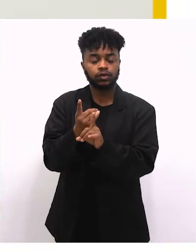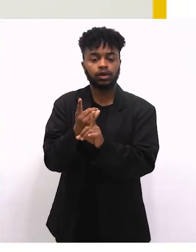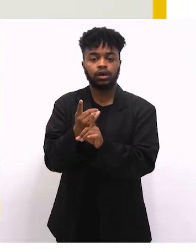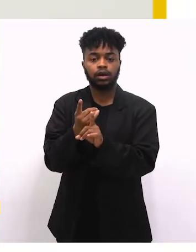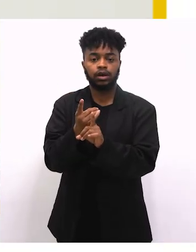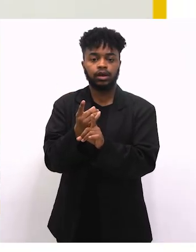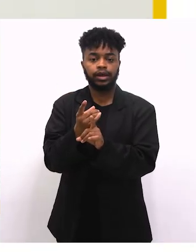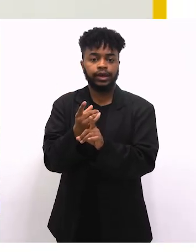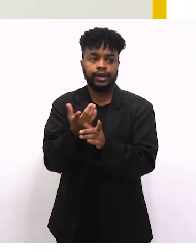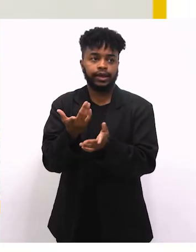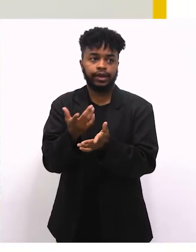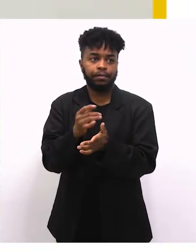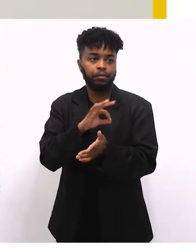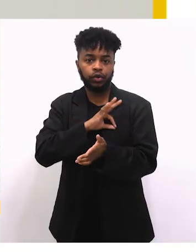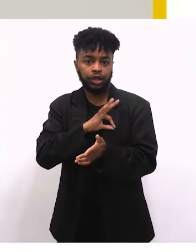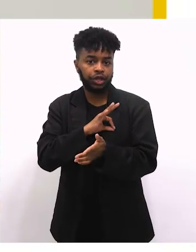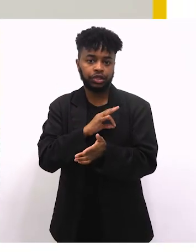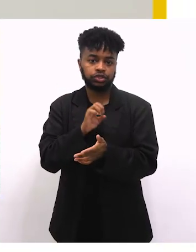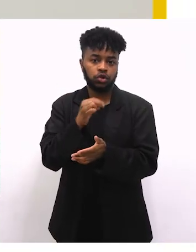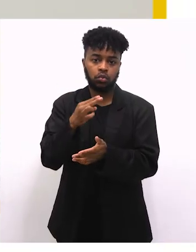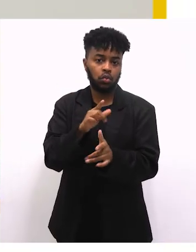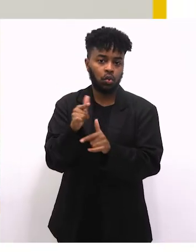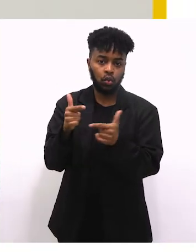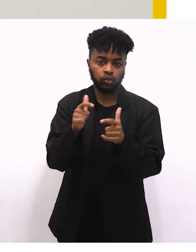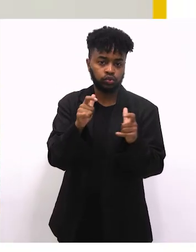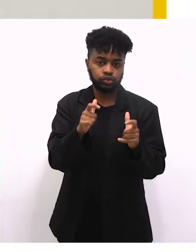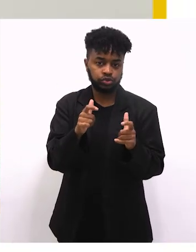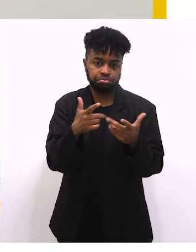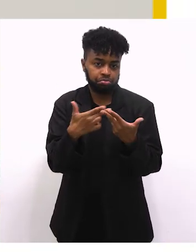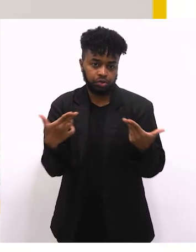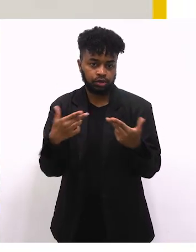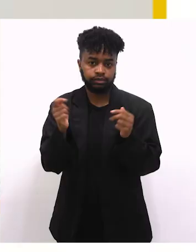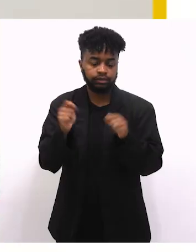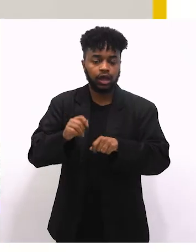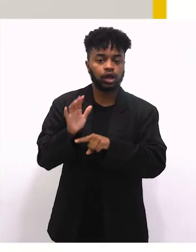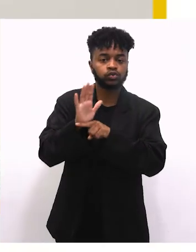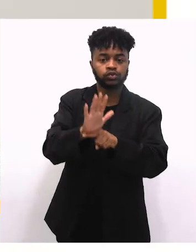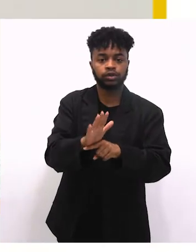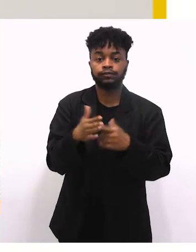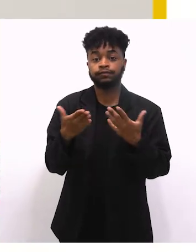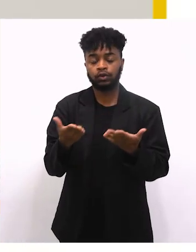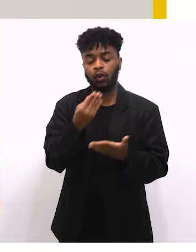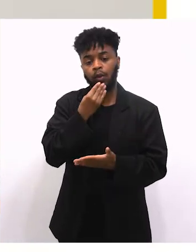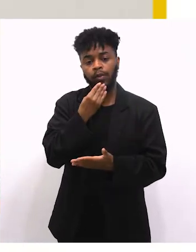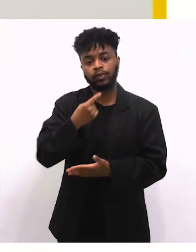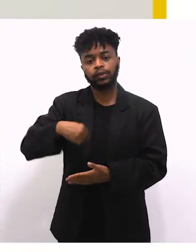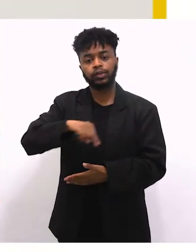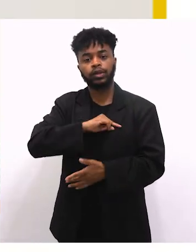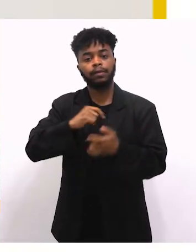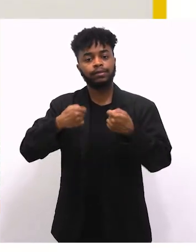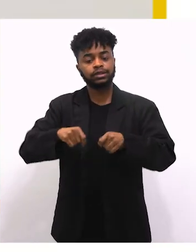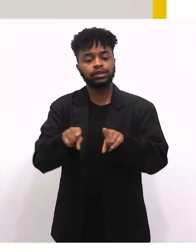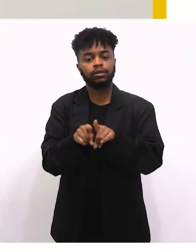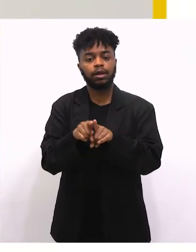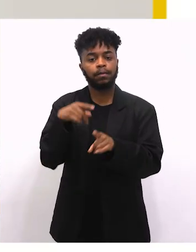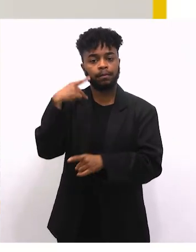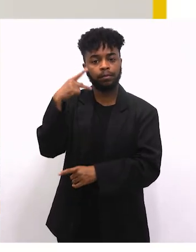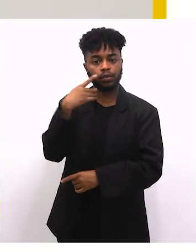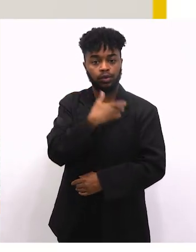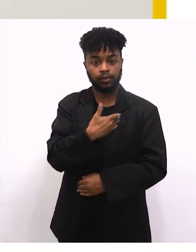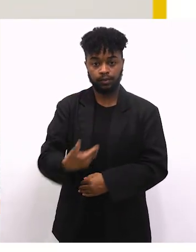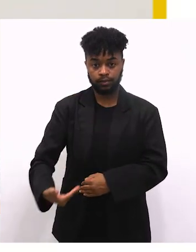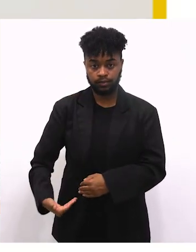às autoridades para que a gente consiga auxiliar da melhor forma possível. E é claro que a gente precisa também de